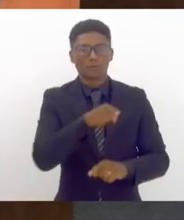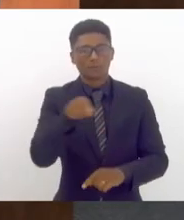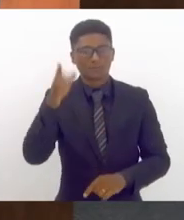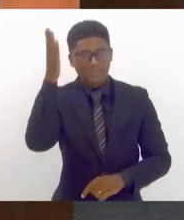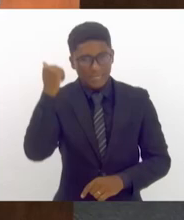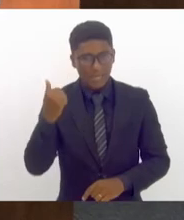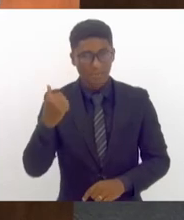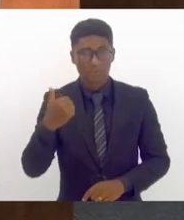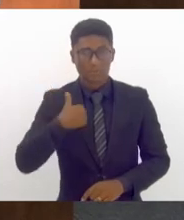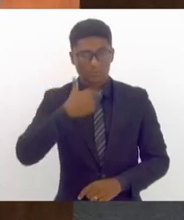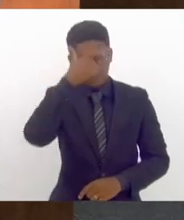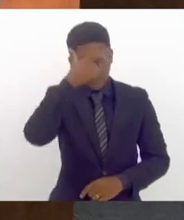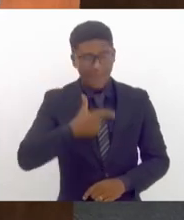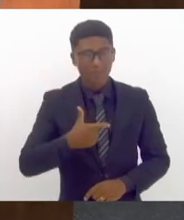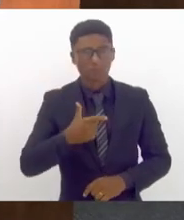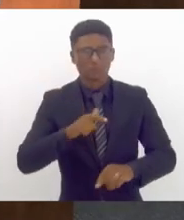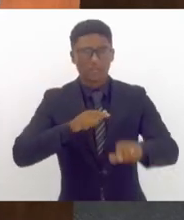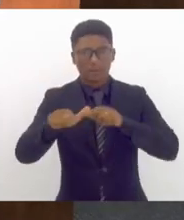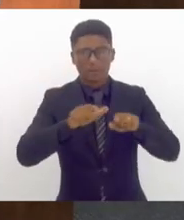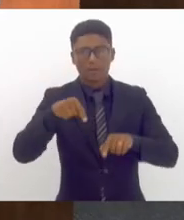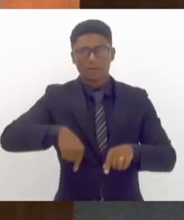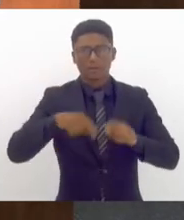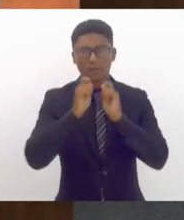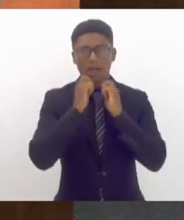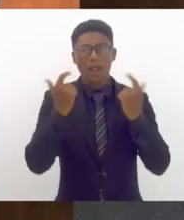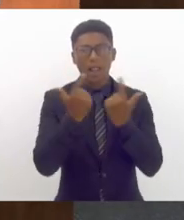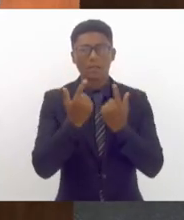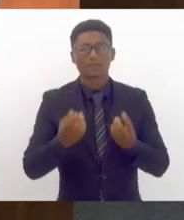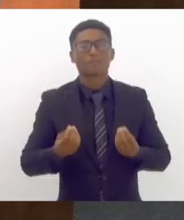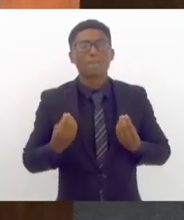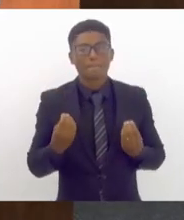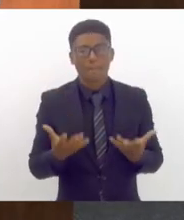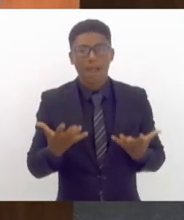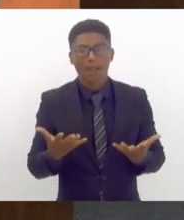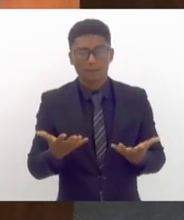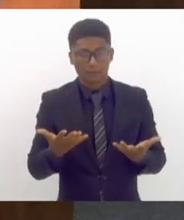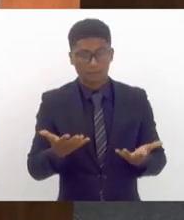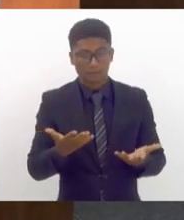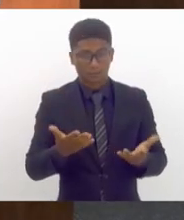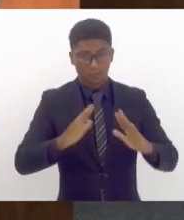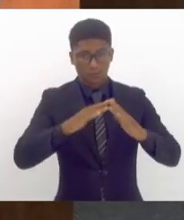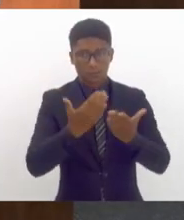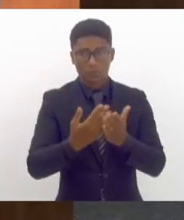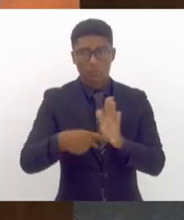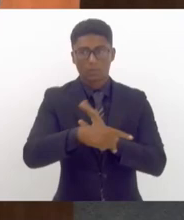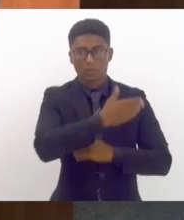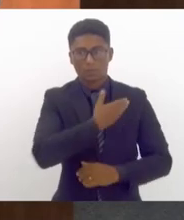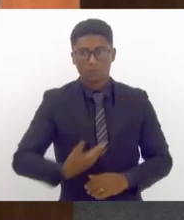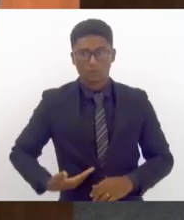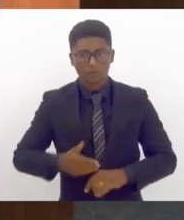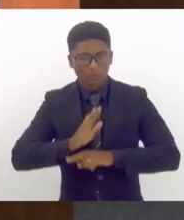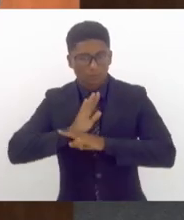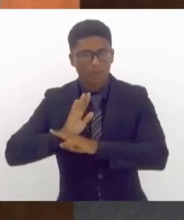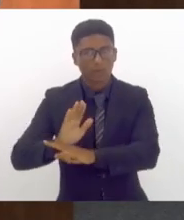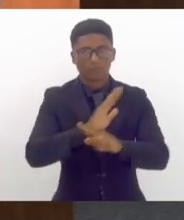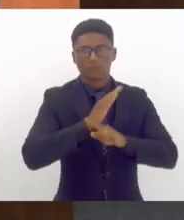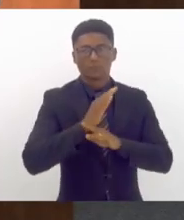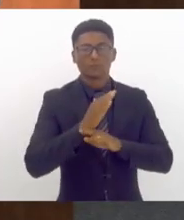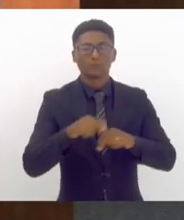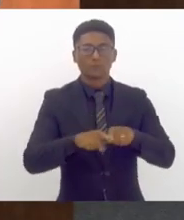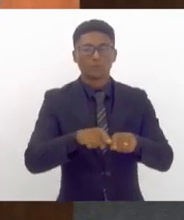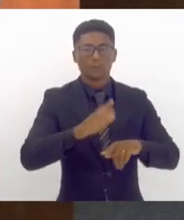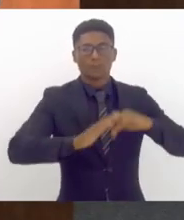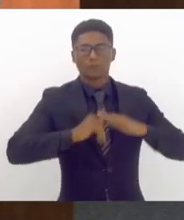intervenção aqui na Alerj foi uma intervenção para fortalecer a escola pública, para valorizar os profissionais de